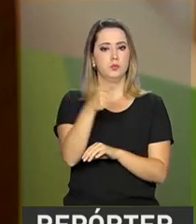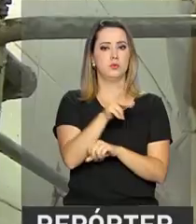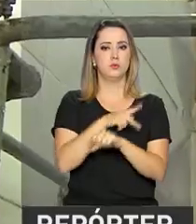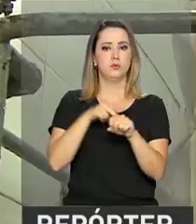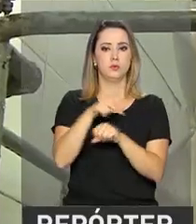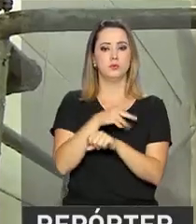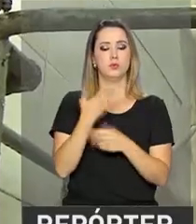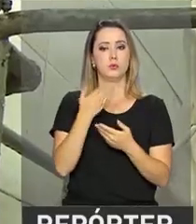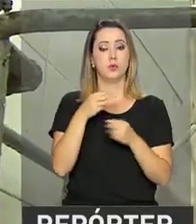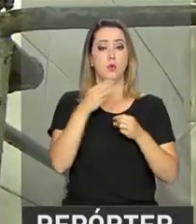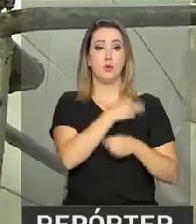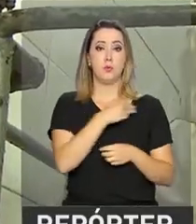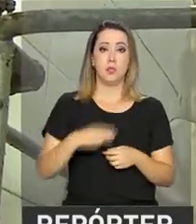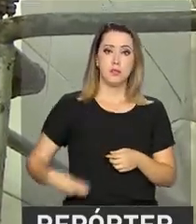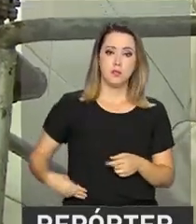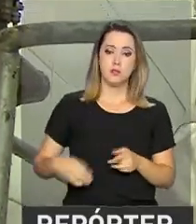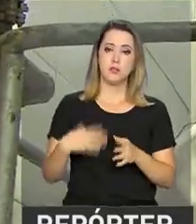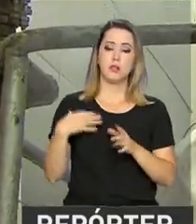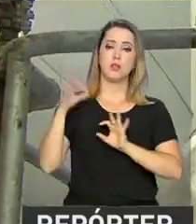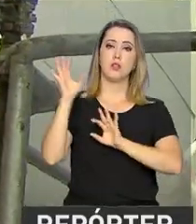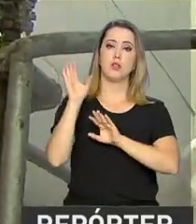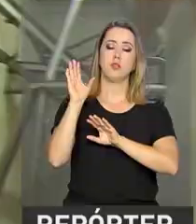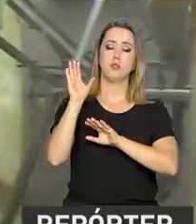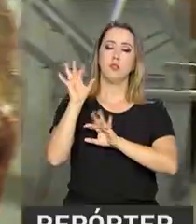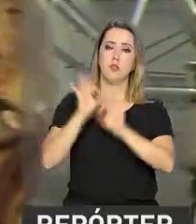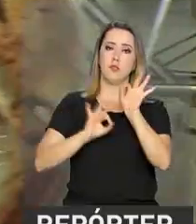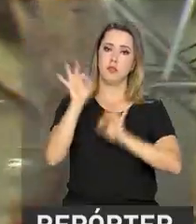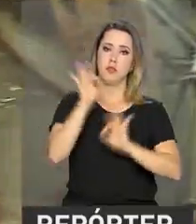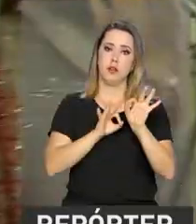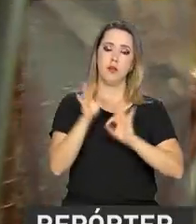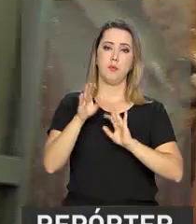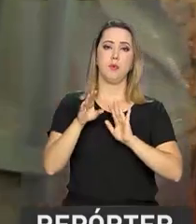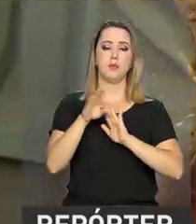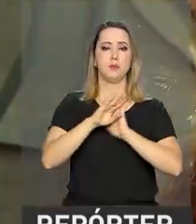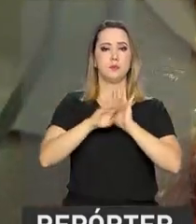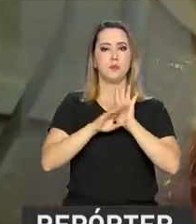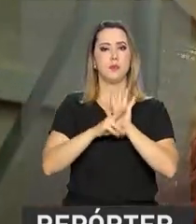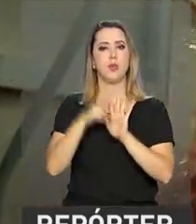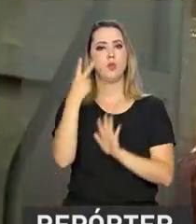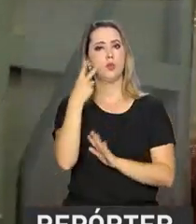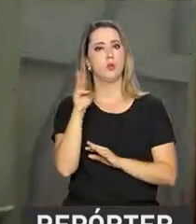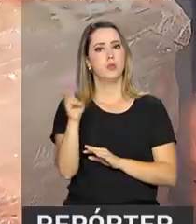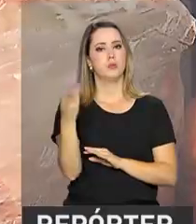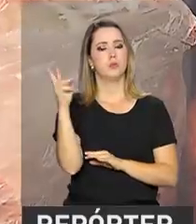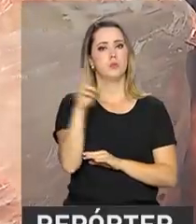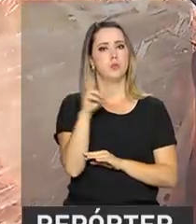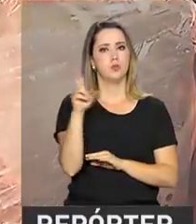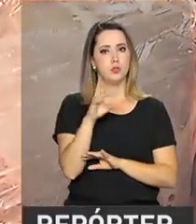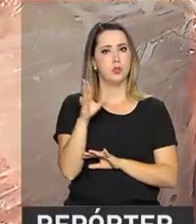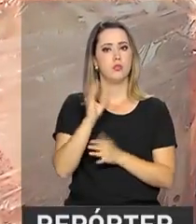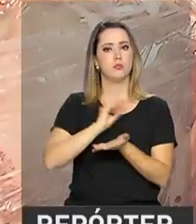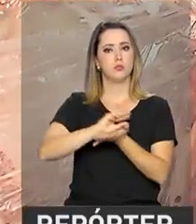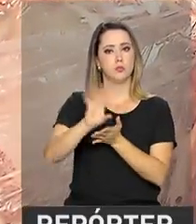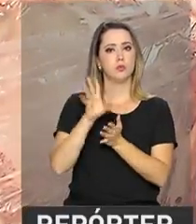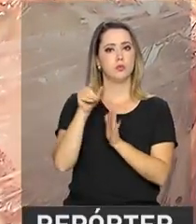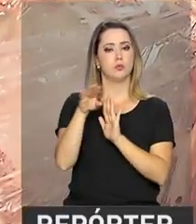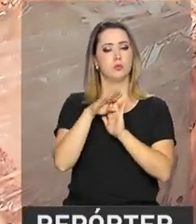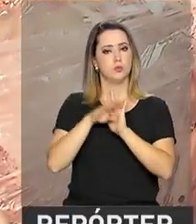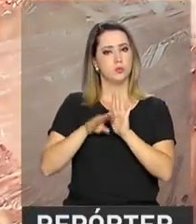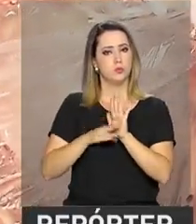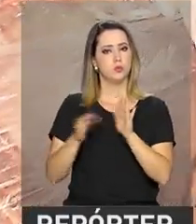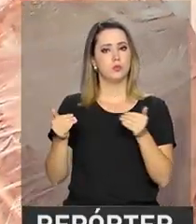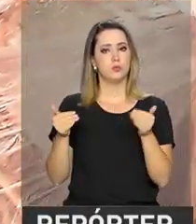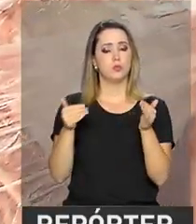países o ministério vai coordenar o plano 2 milhões de reais serão investidos ea meta é colocar todas as ações em prática